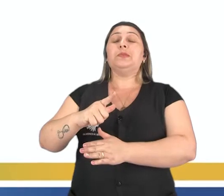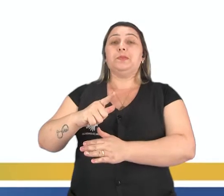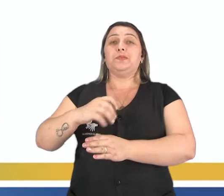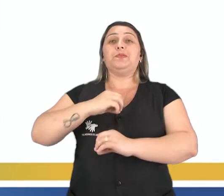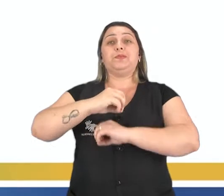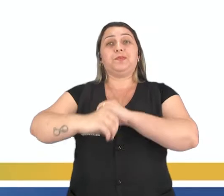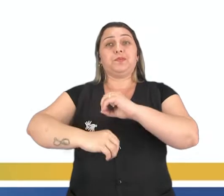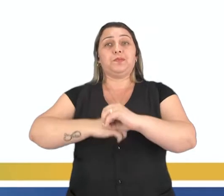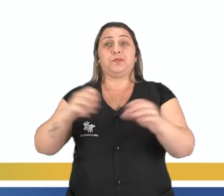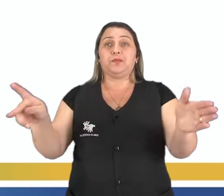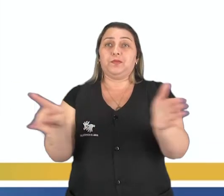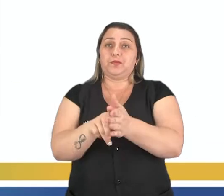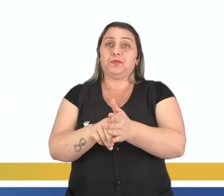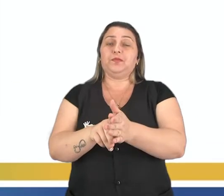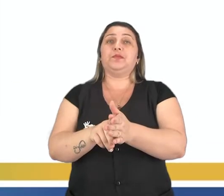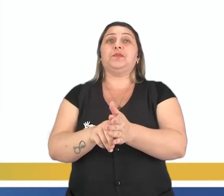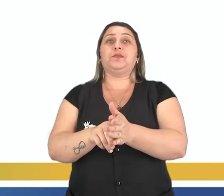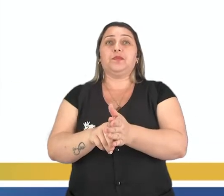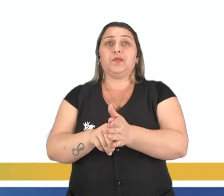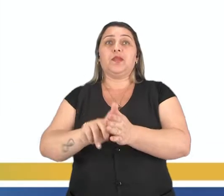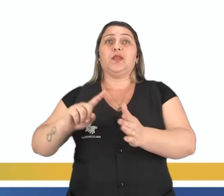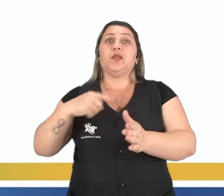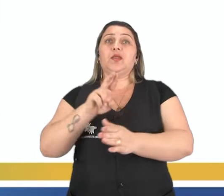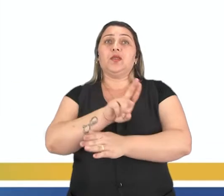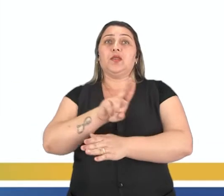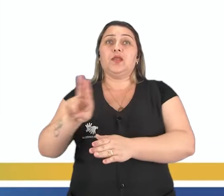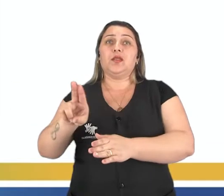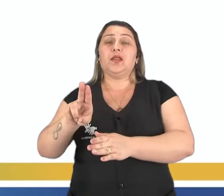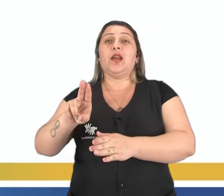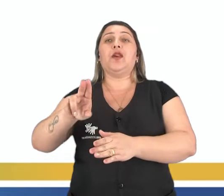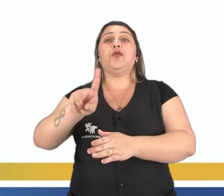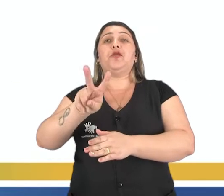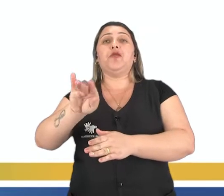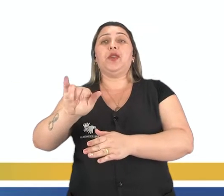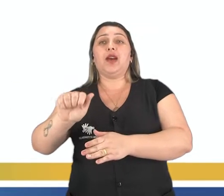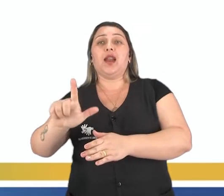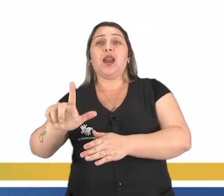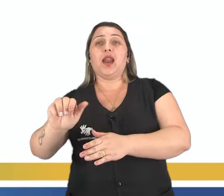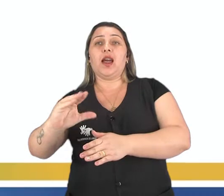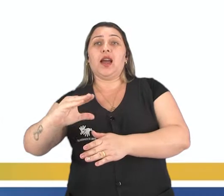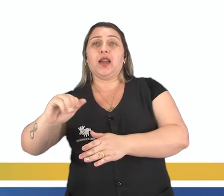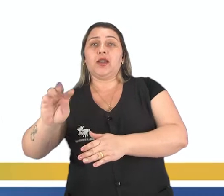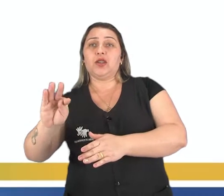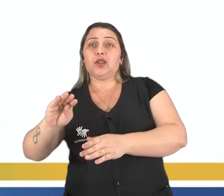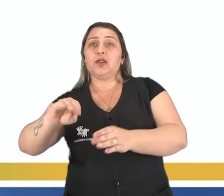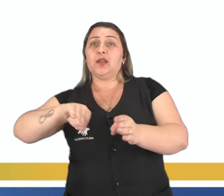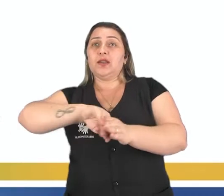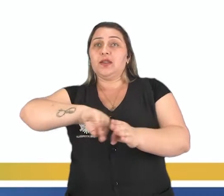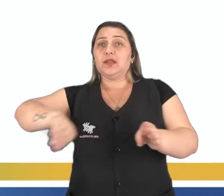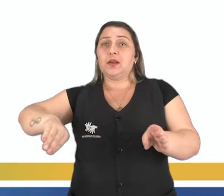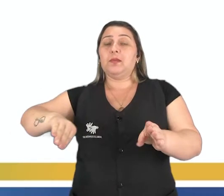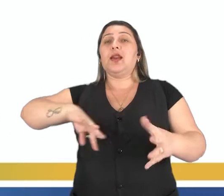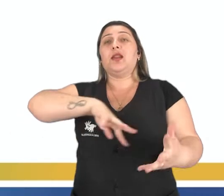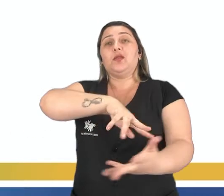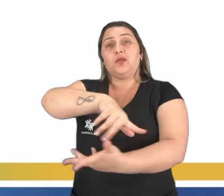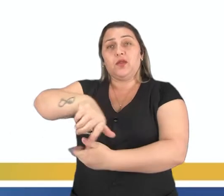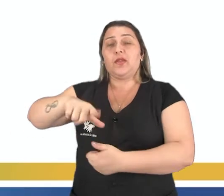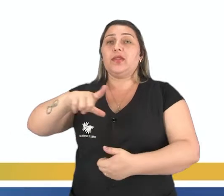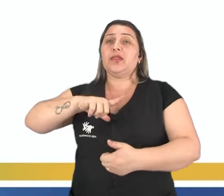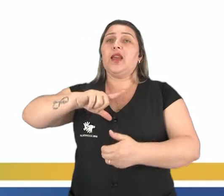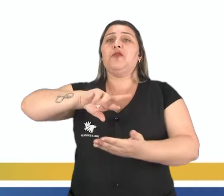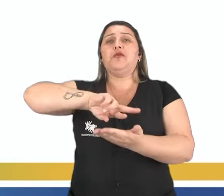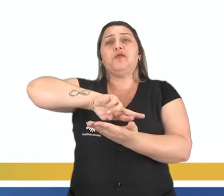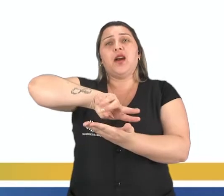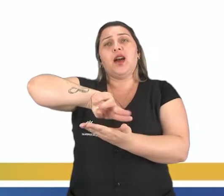solar ele pertence à galáxia que nós chamamos de Via Láctea, a qual não está isolada no universo, então existem